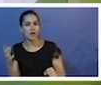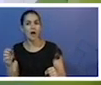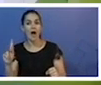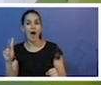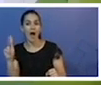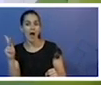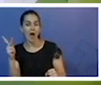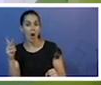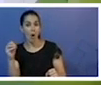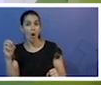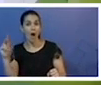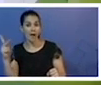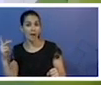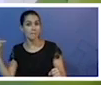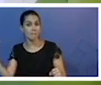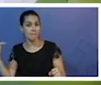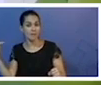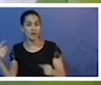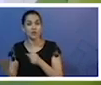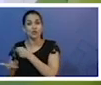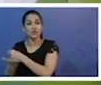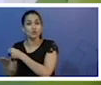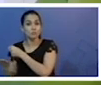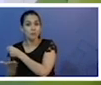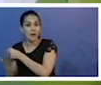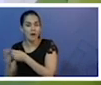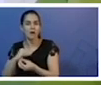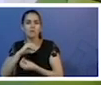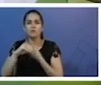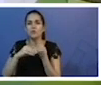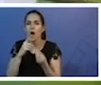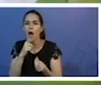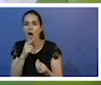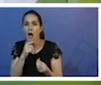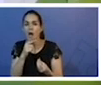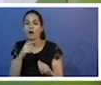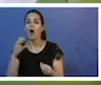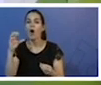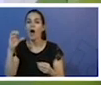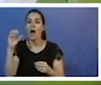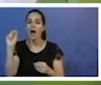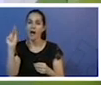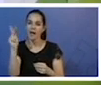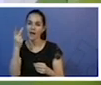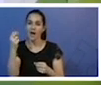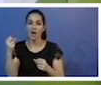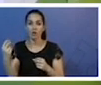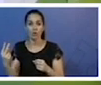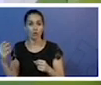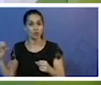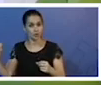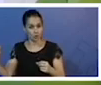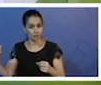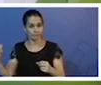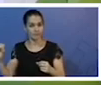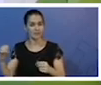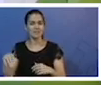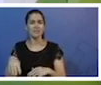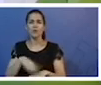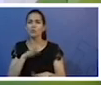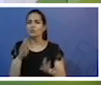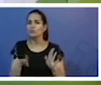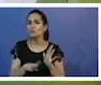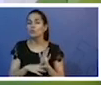OH- proveniente da base, ocorre a formação de H2O, que é a água. Então, consumindo aí todos os